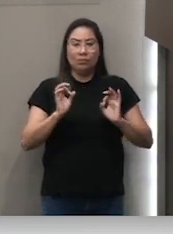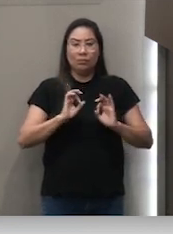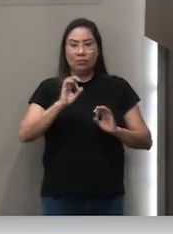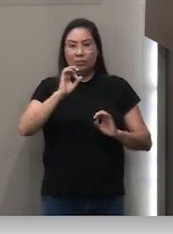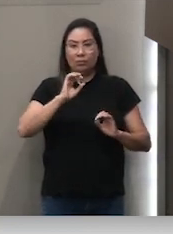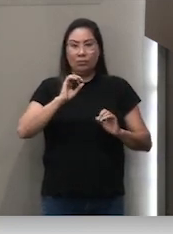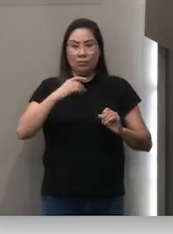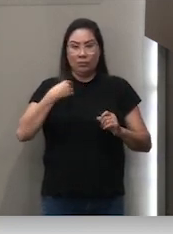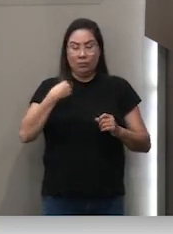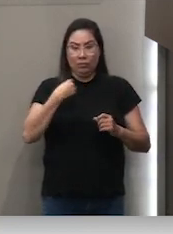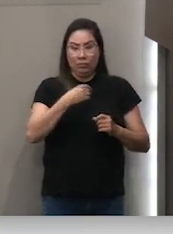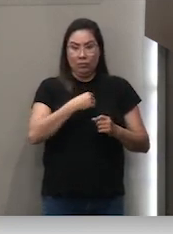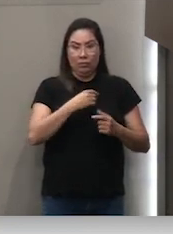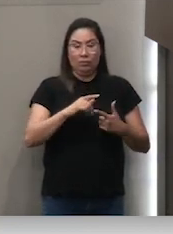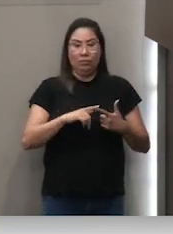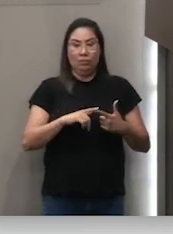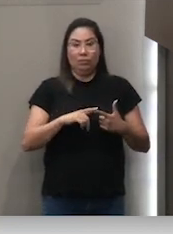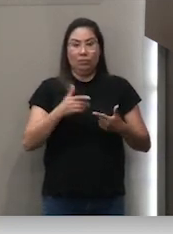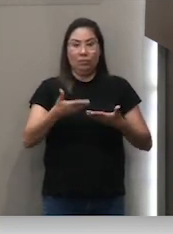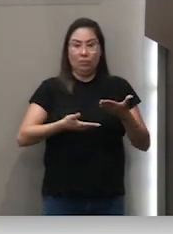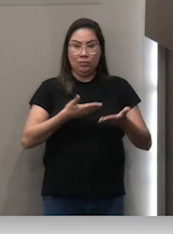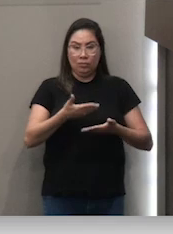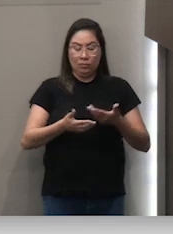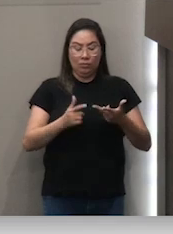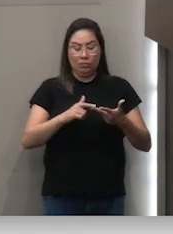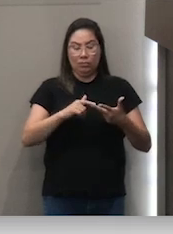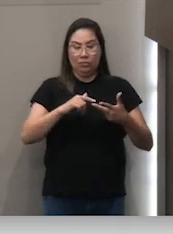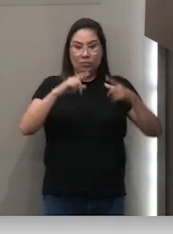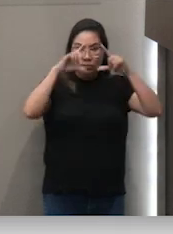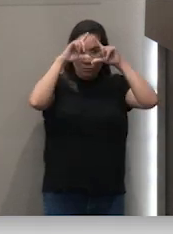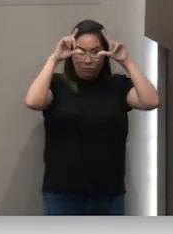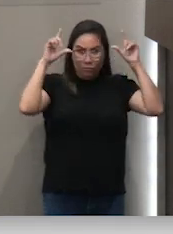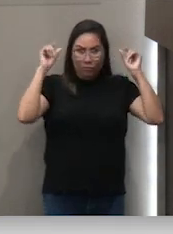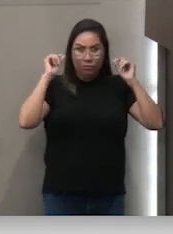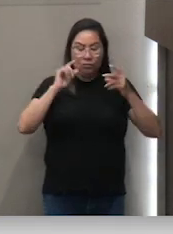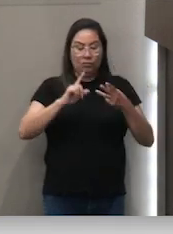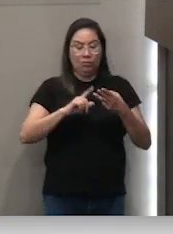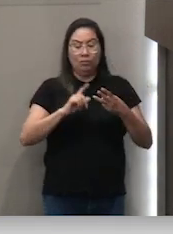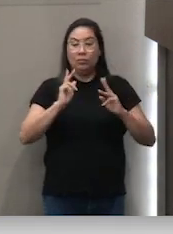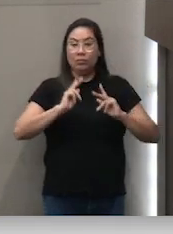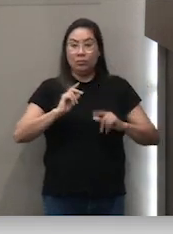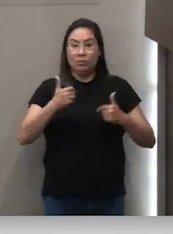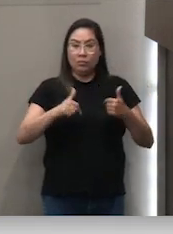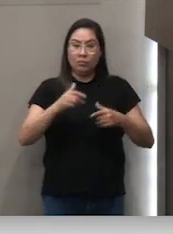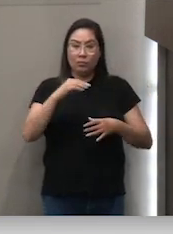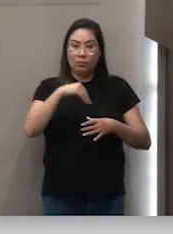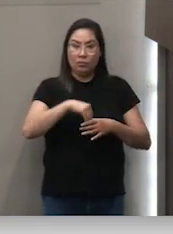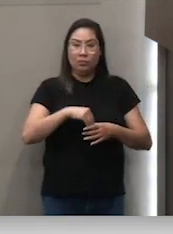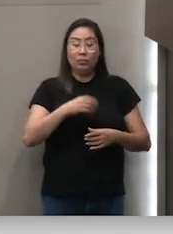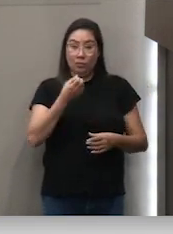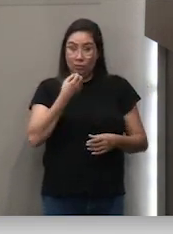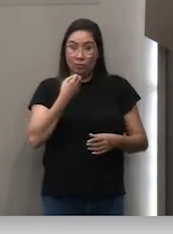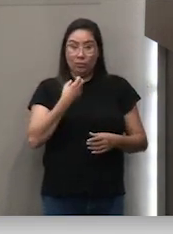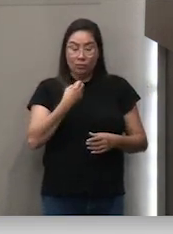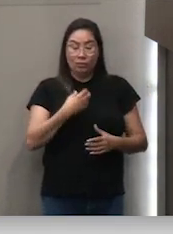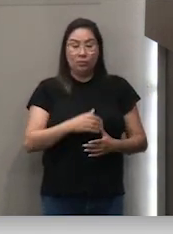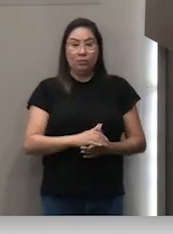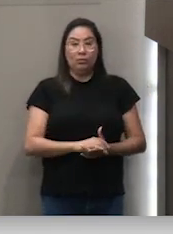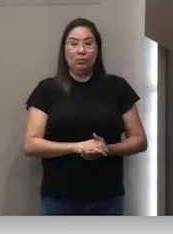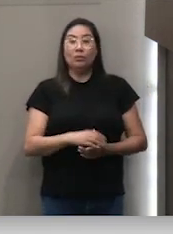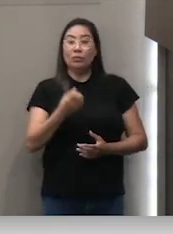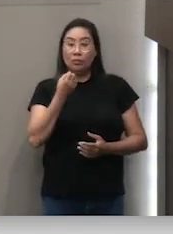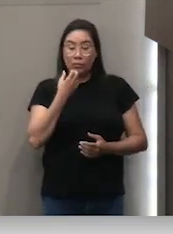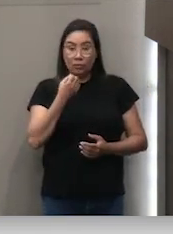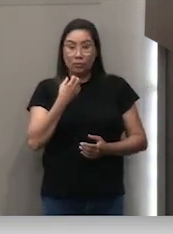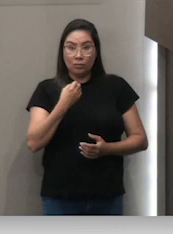tem médicos, tem atendente, tem enfermeiro, tem pessoas que trabalham lá dentro, e que bom! Que